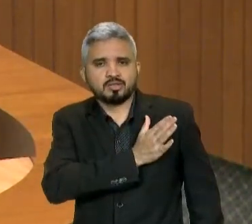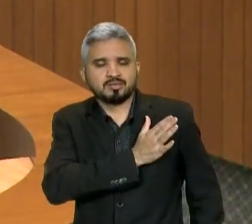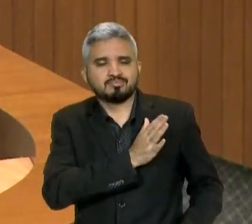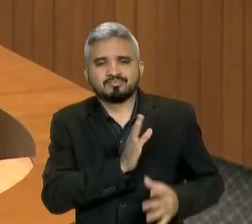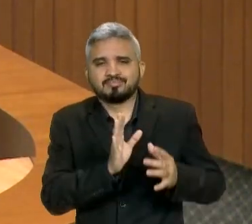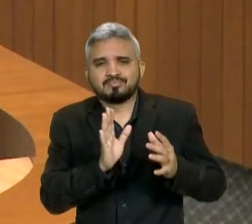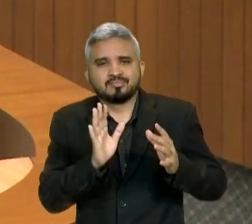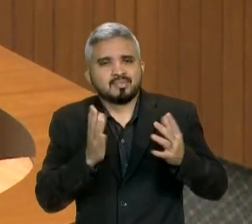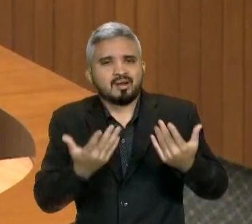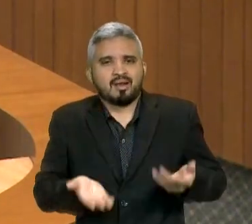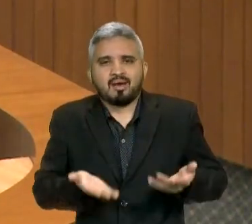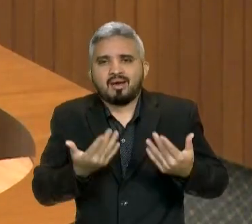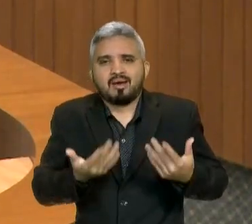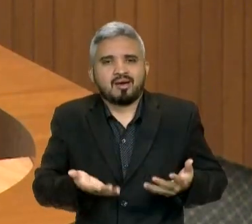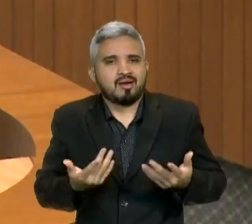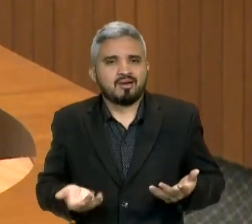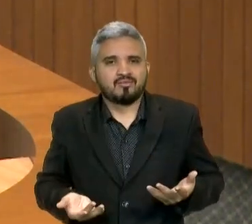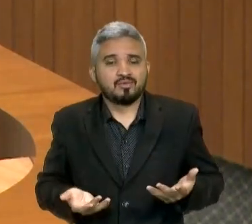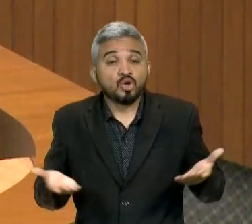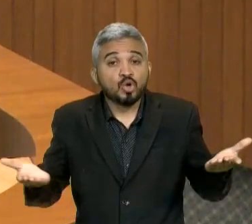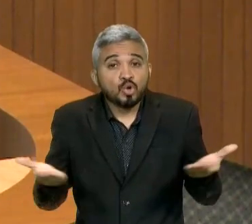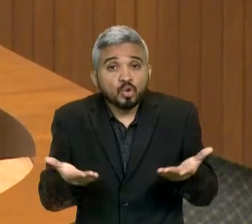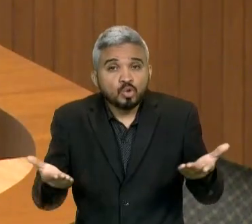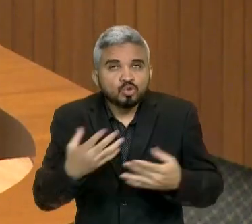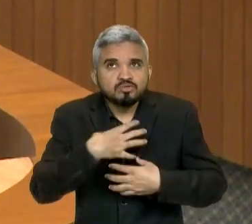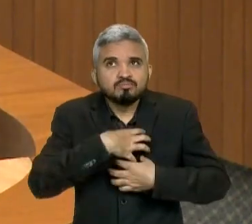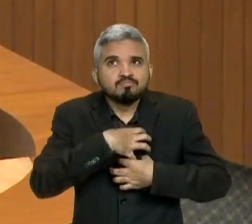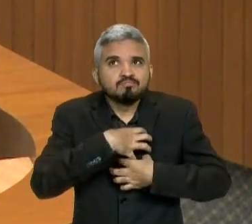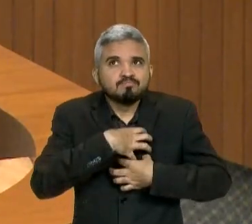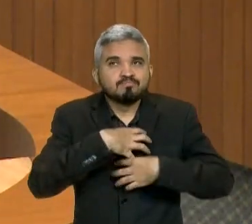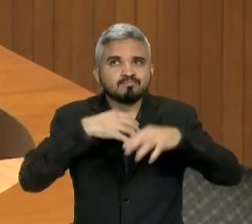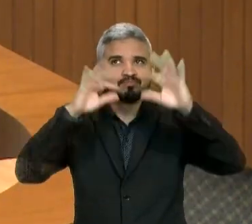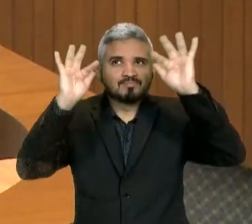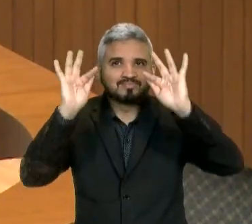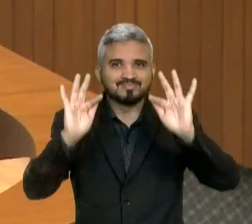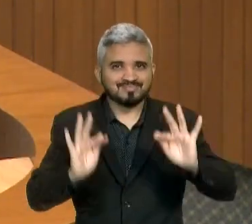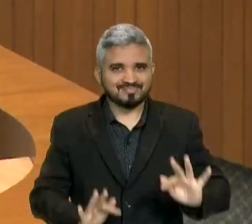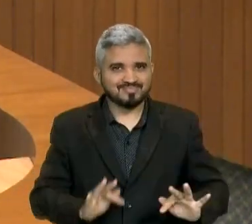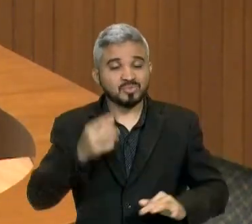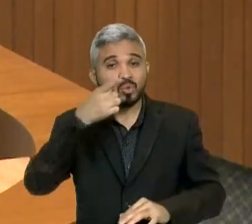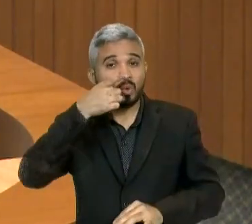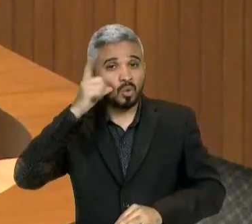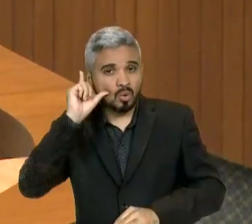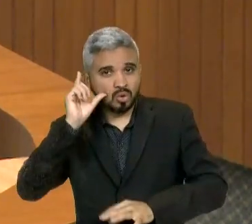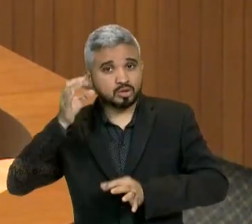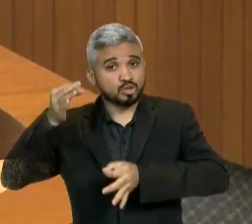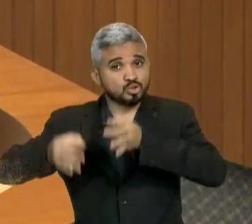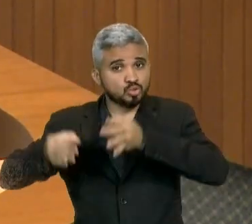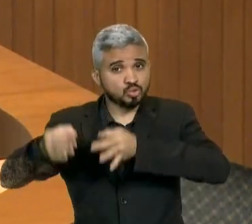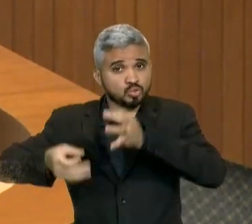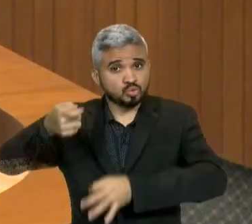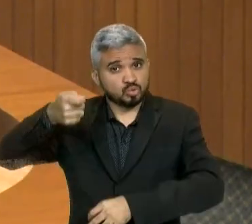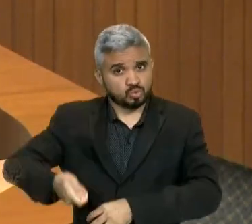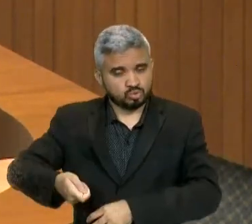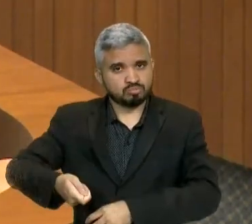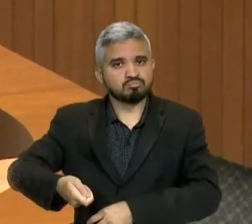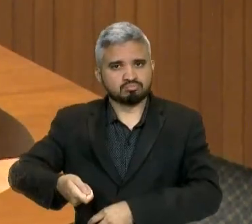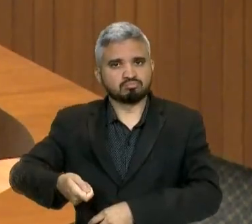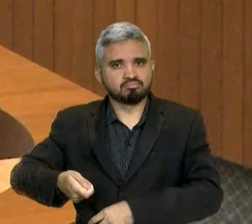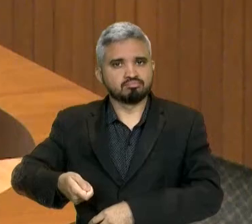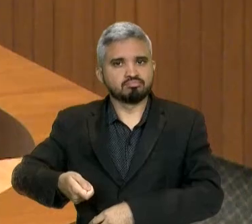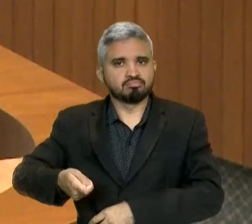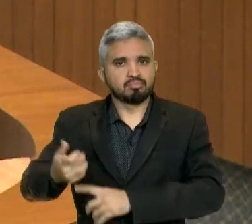ficha do julgamento de ontem e eu espero que, da mesma forma que eu estou tendo esse gesto aqui, de